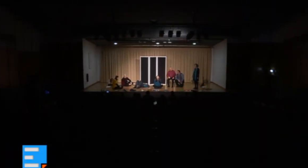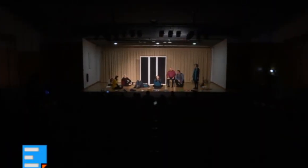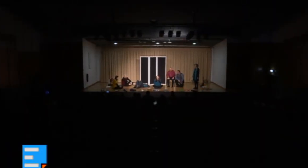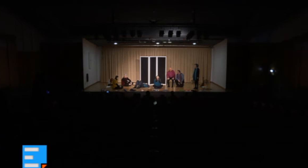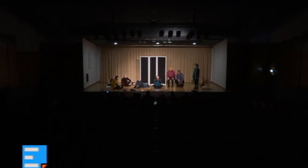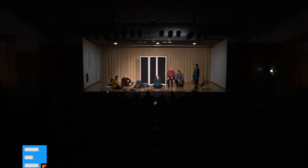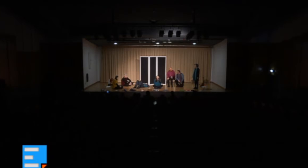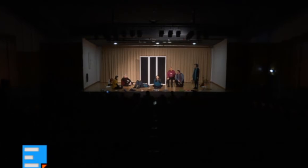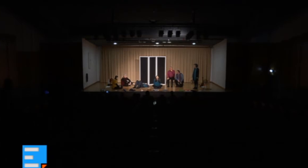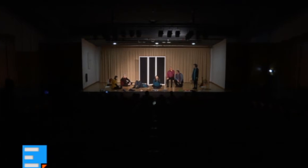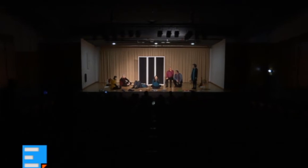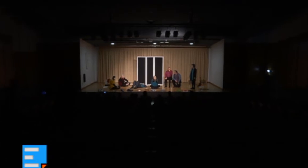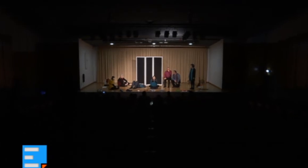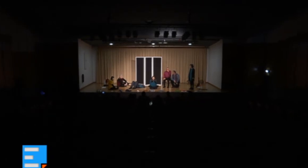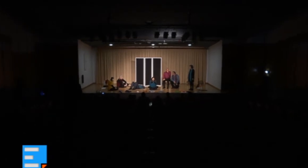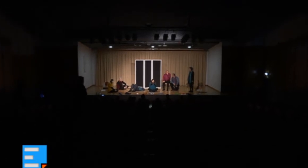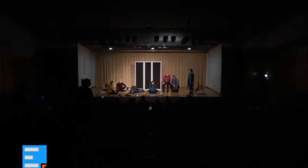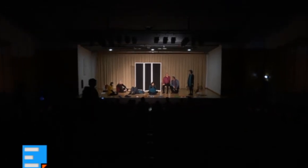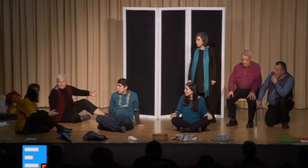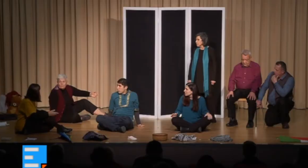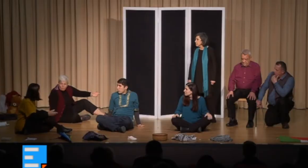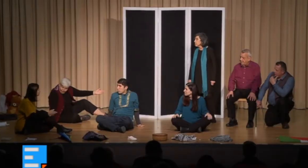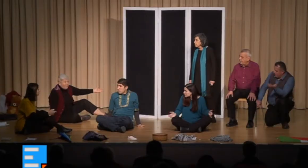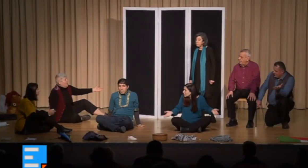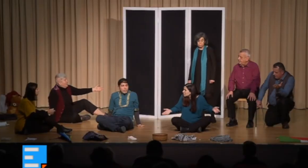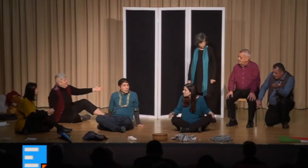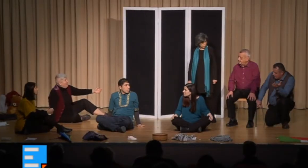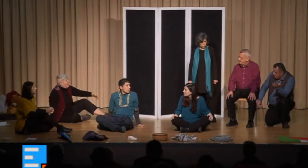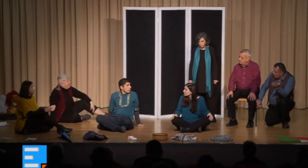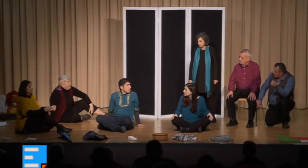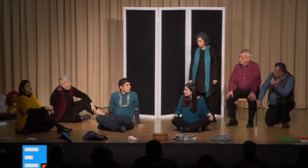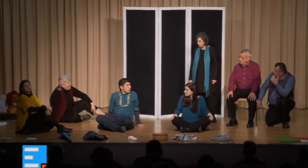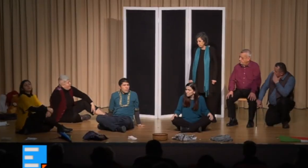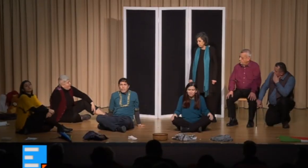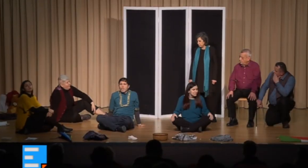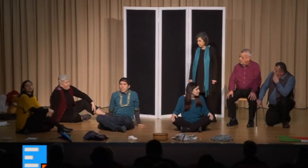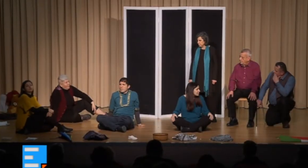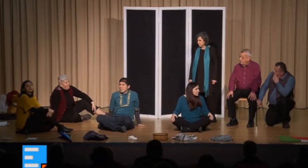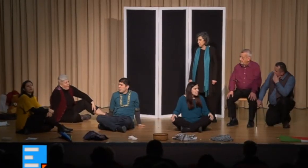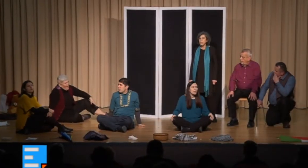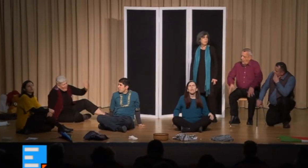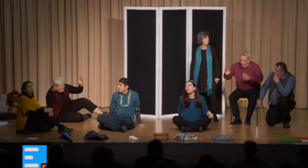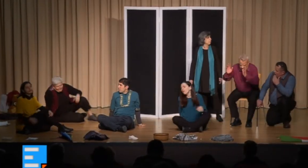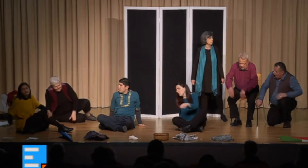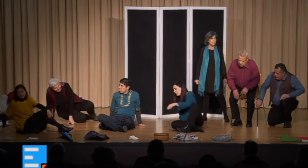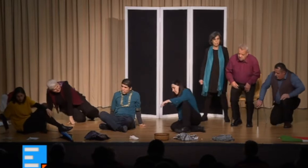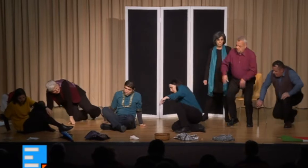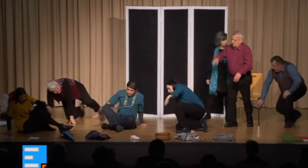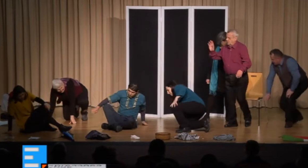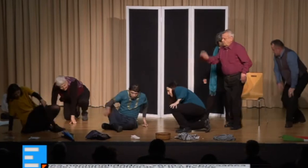Tens que falar português. Não se percebe nada. Percebe! Pelo palco passavam